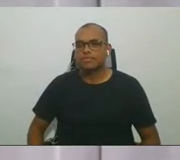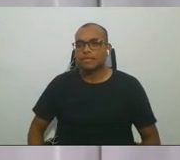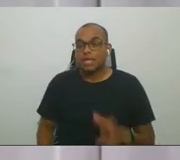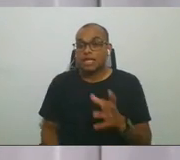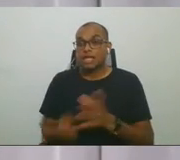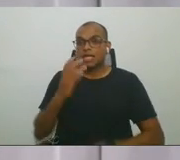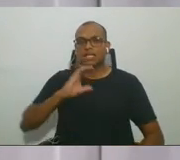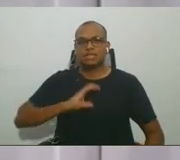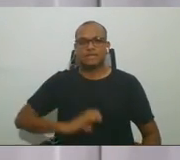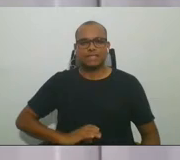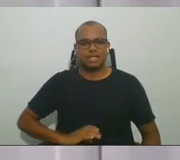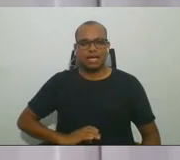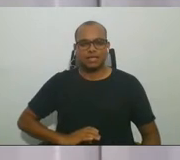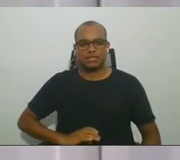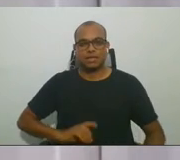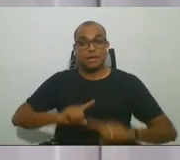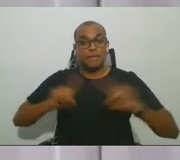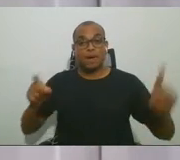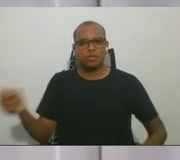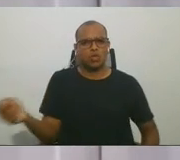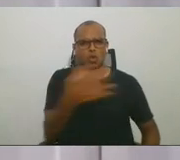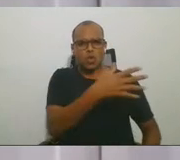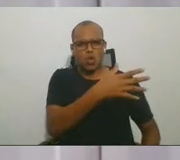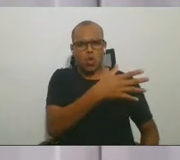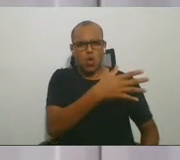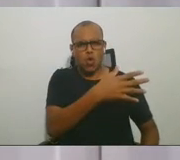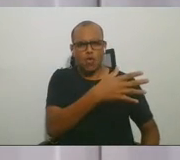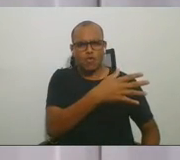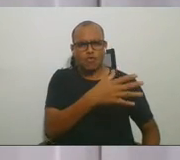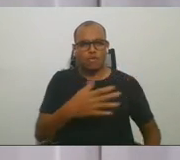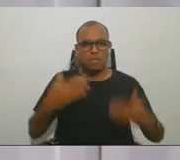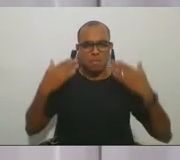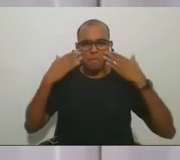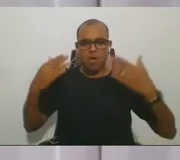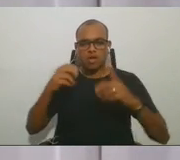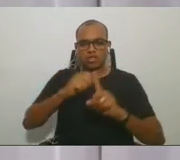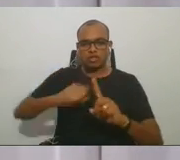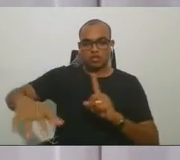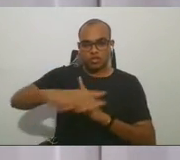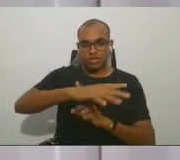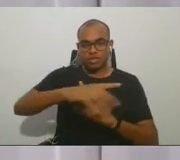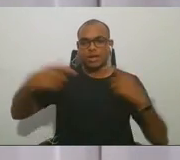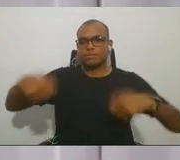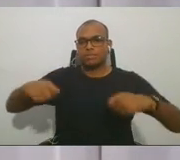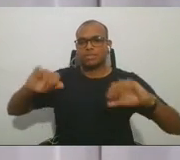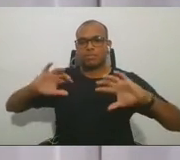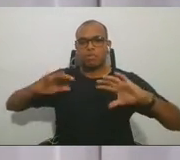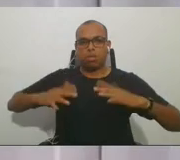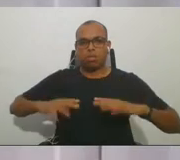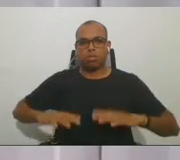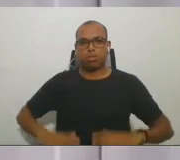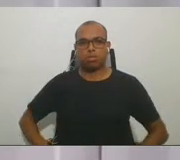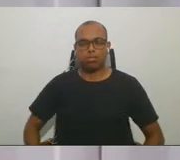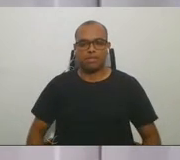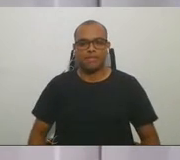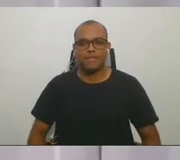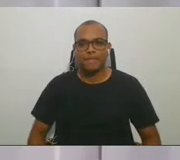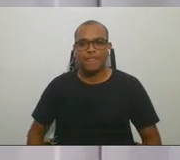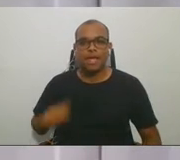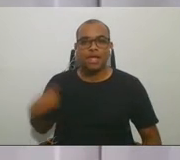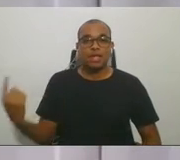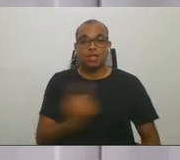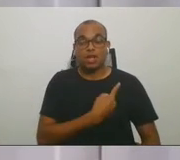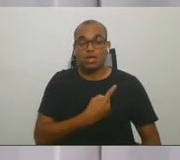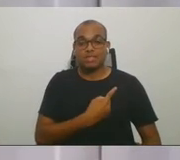civilidades. Mas o novo status social alcançado precisa depreciar. Nas nossas